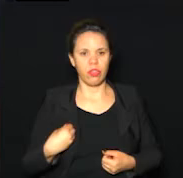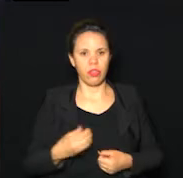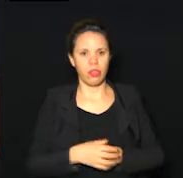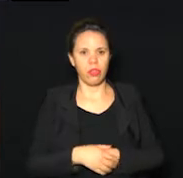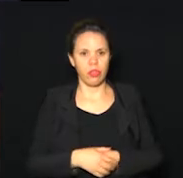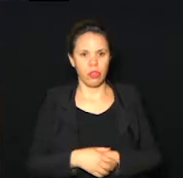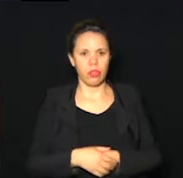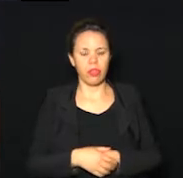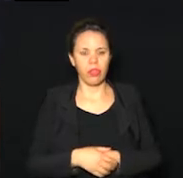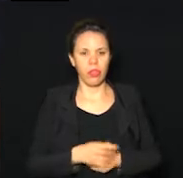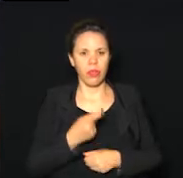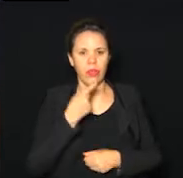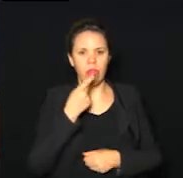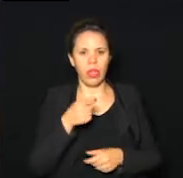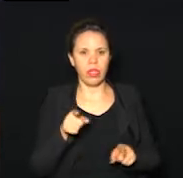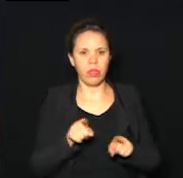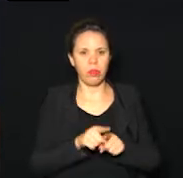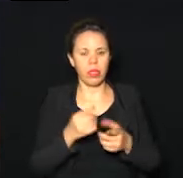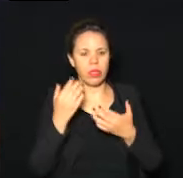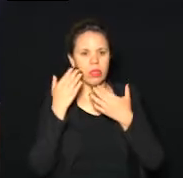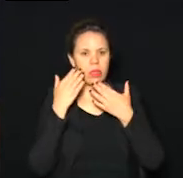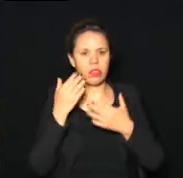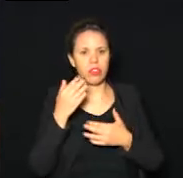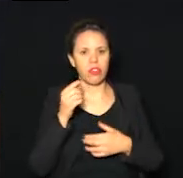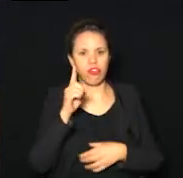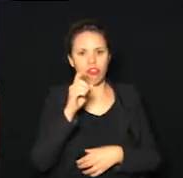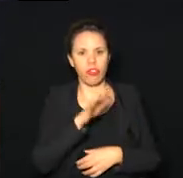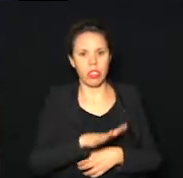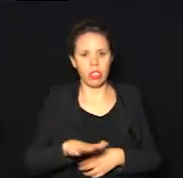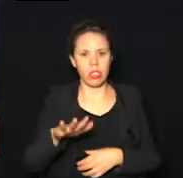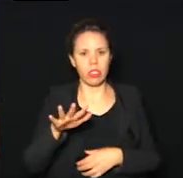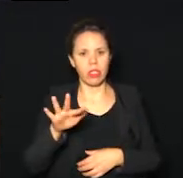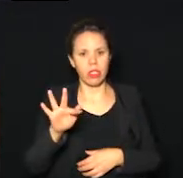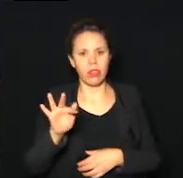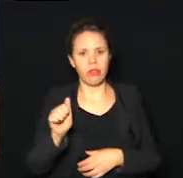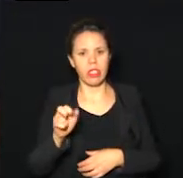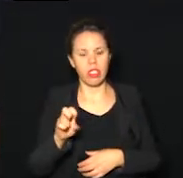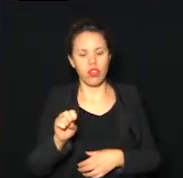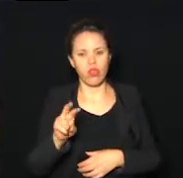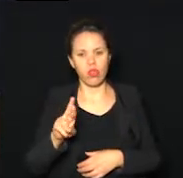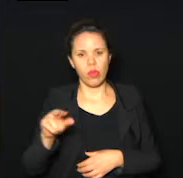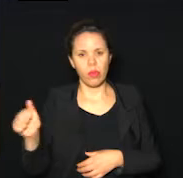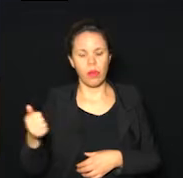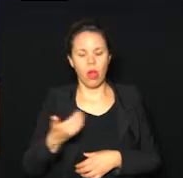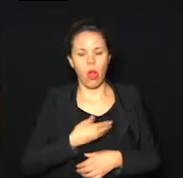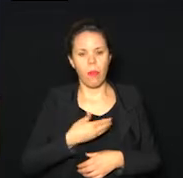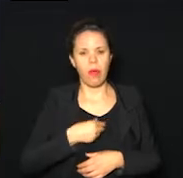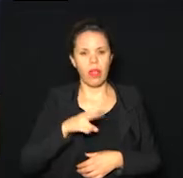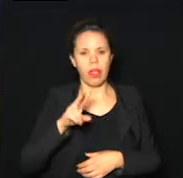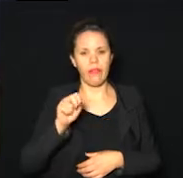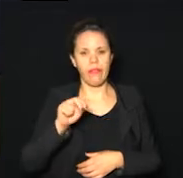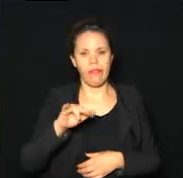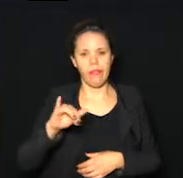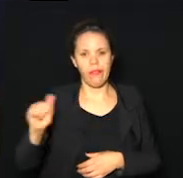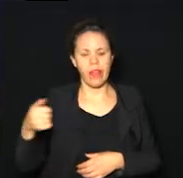das flores, mas queria também agradecer à direção nacional da FASUBRA, a pessoa da companheira Vânia, que é de São Carlos, podia estar aqui no